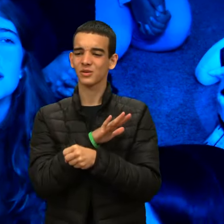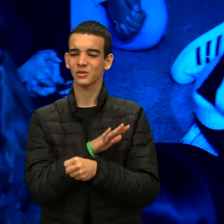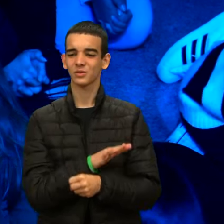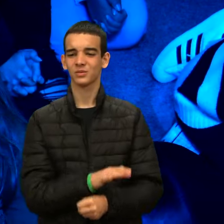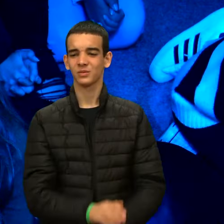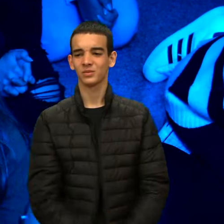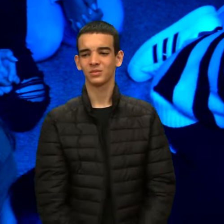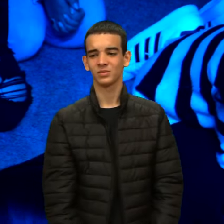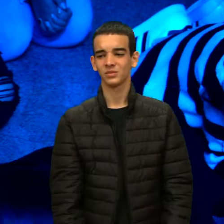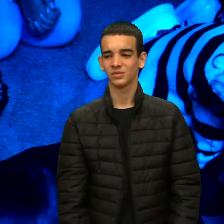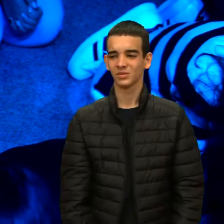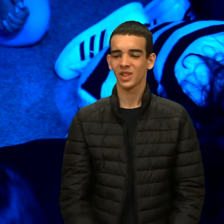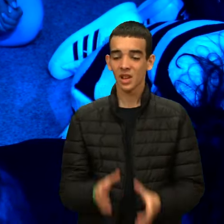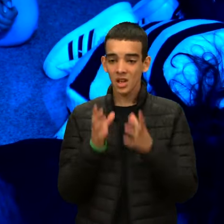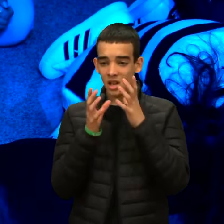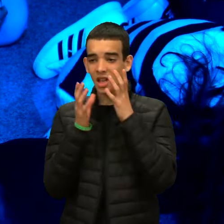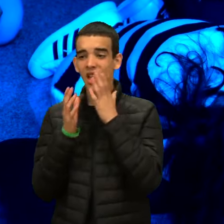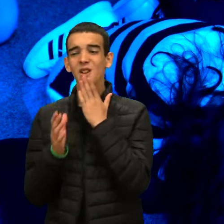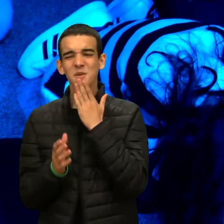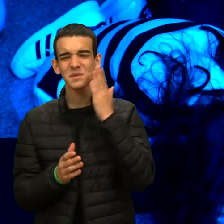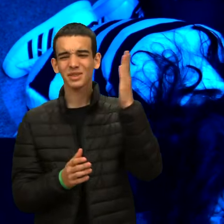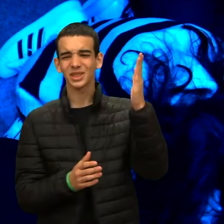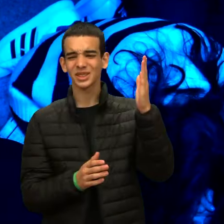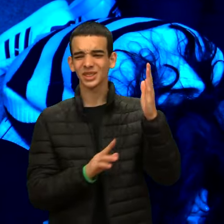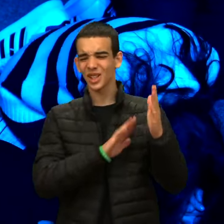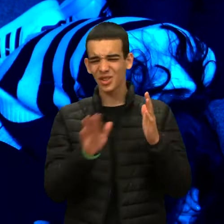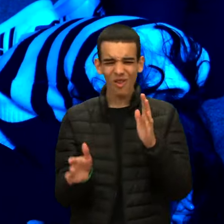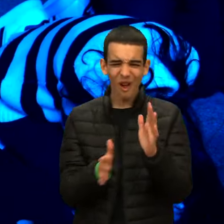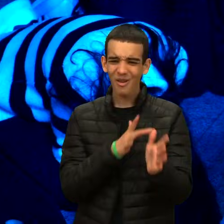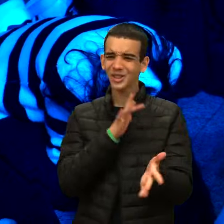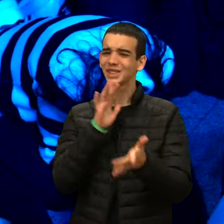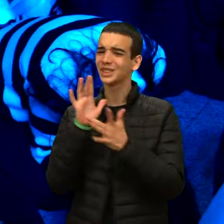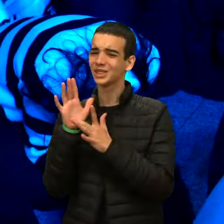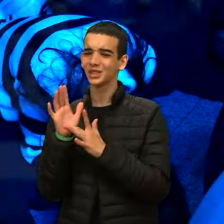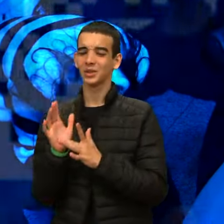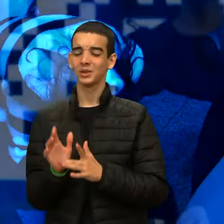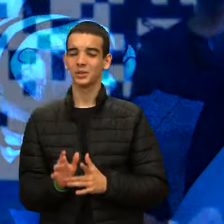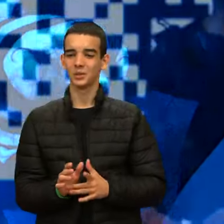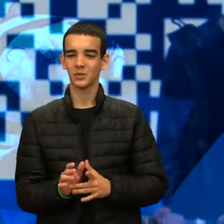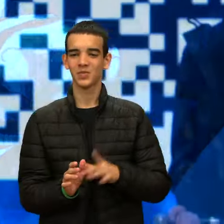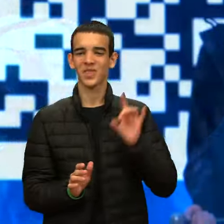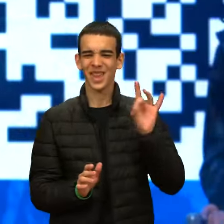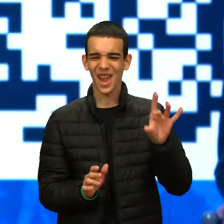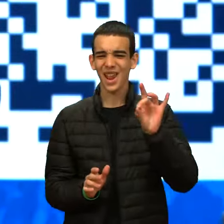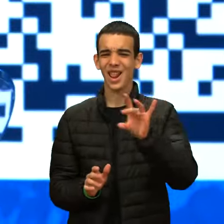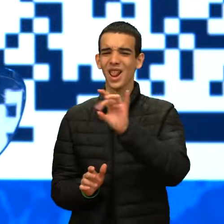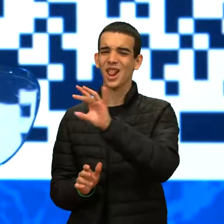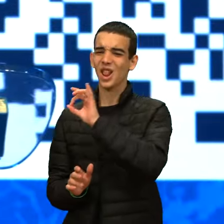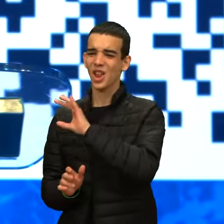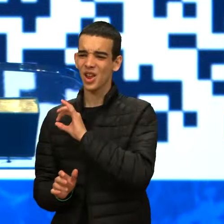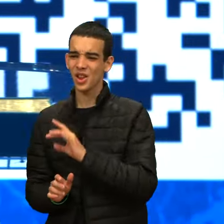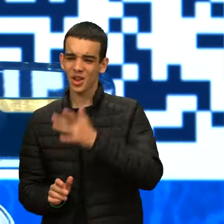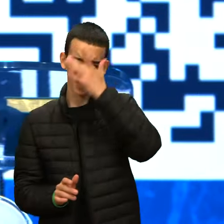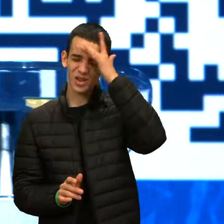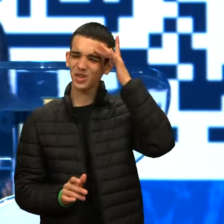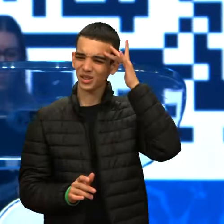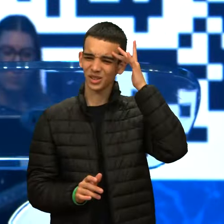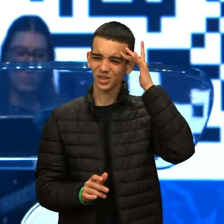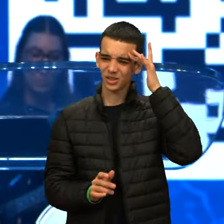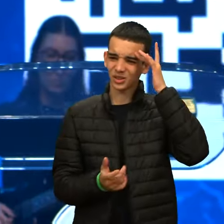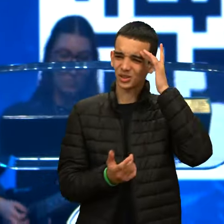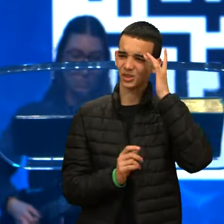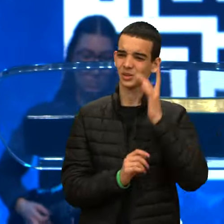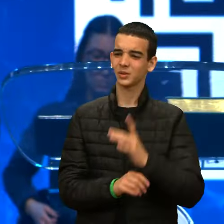Então eu quero te pedir, Pai, em nome de Jesus, que cada pessoa que está aqui hoje possa sair dessa sexta-feira,